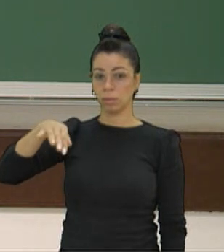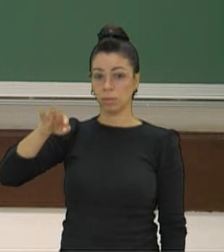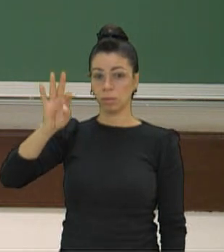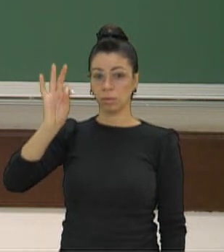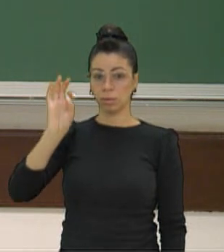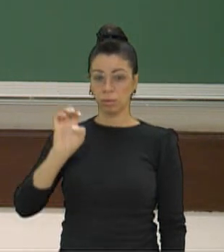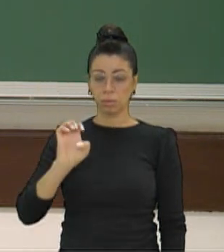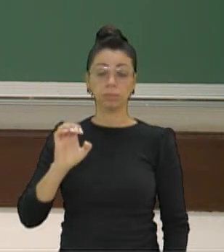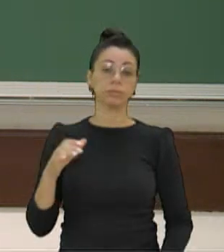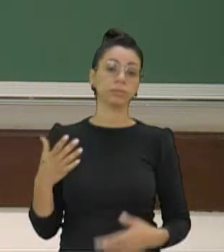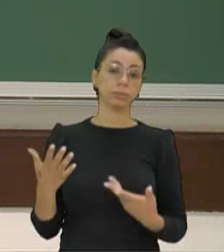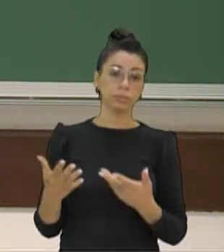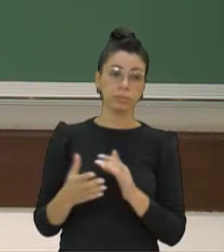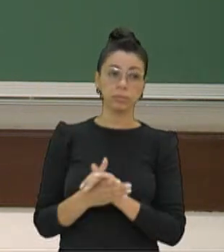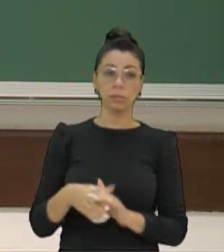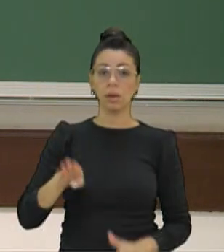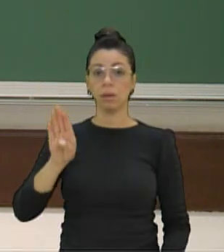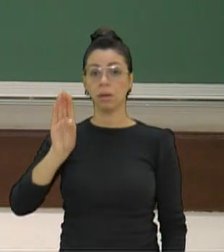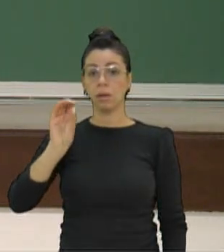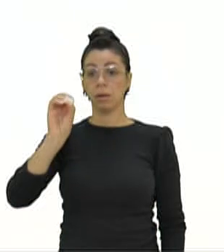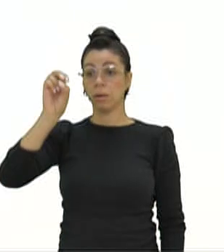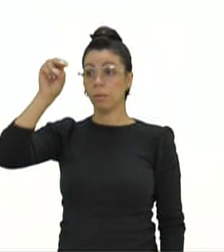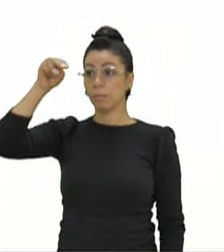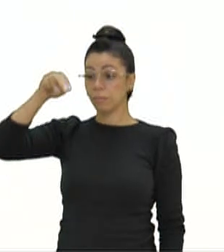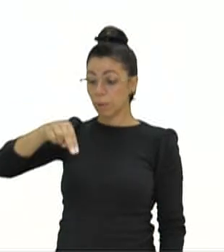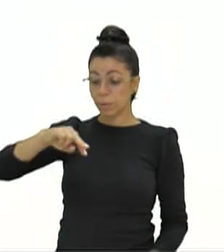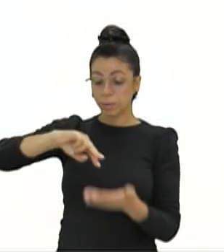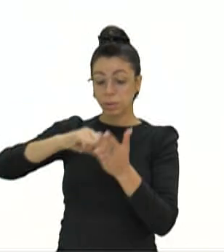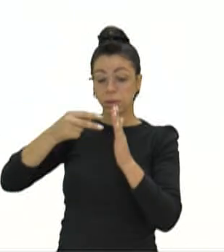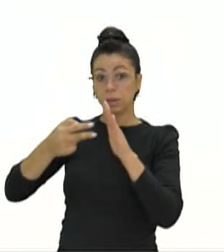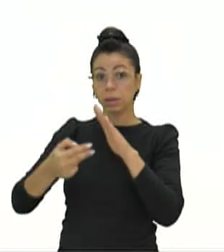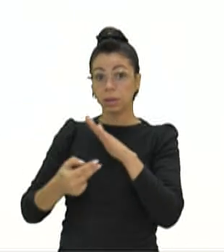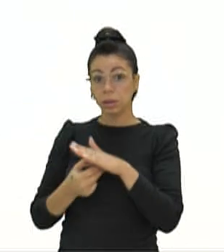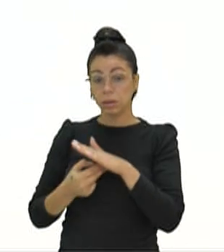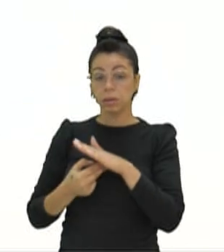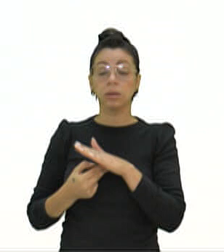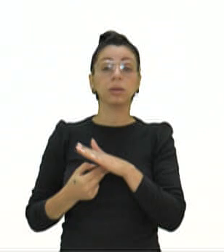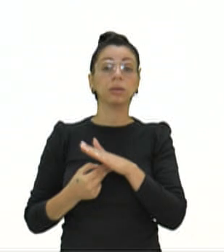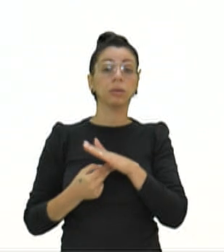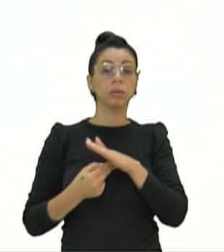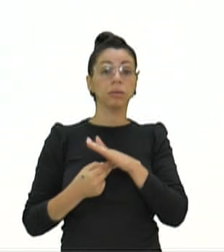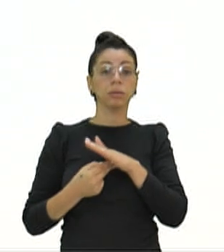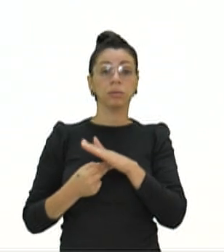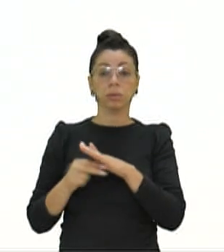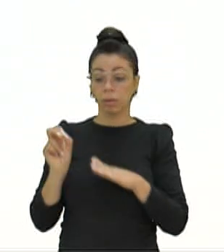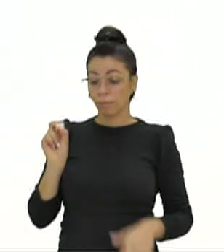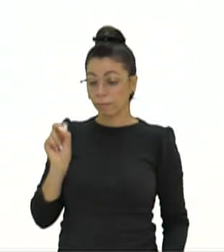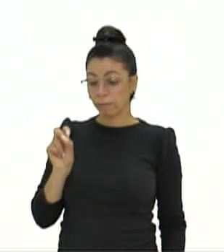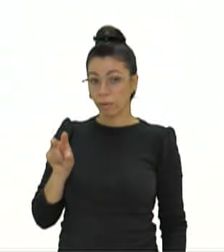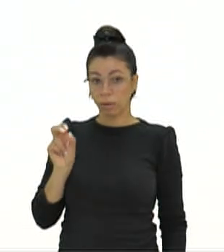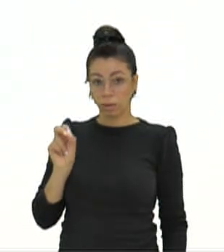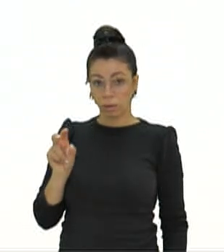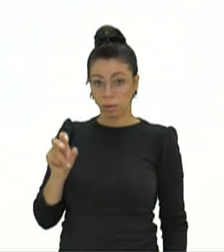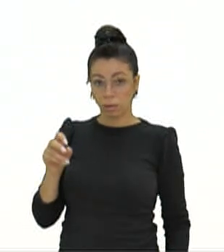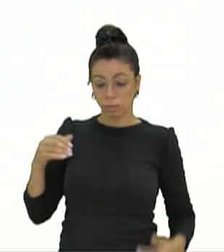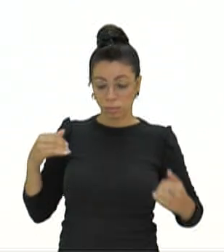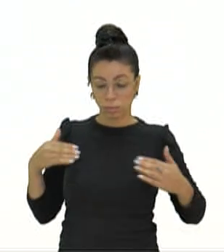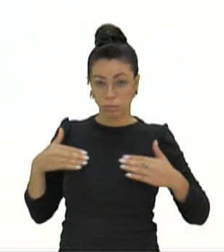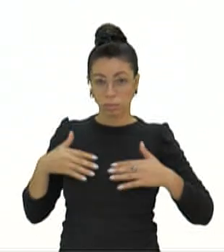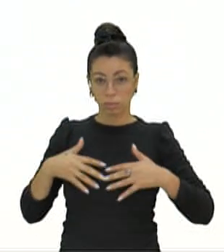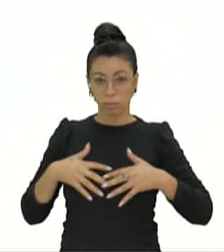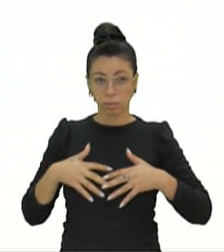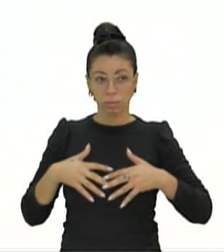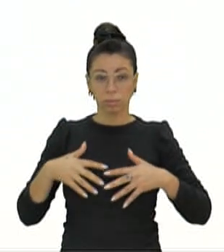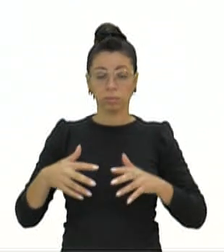bronquite? Dos brônquios. Ite quer dizer inflamação. Tá? Então, todas as doenças que terminam com ite é